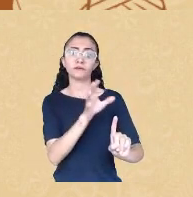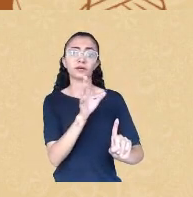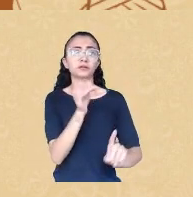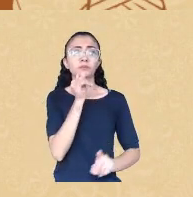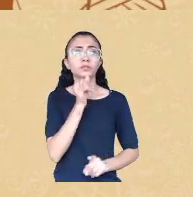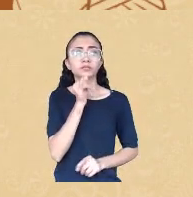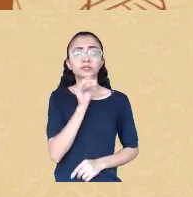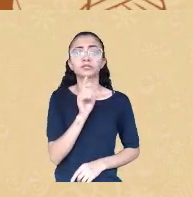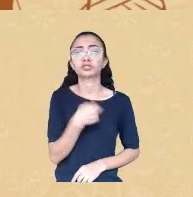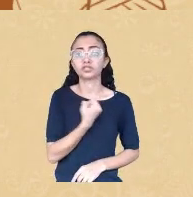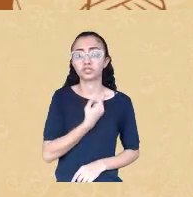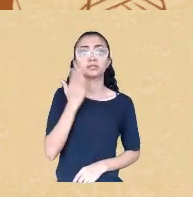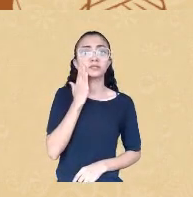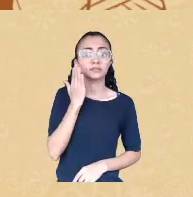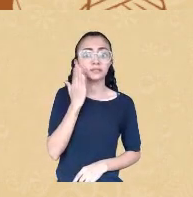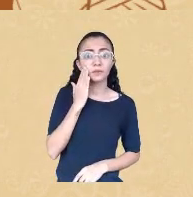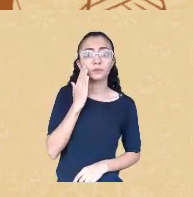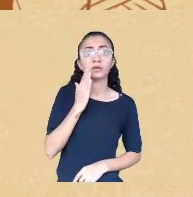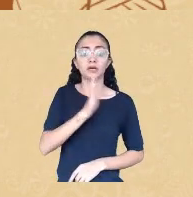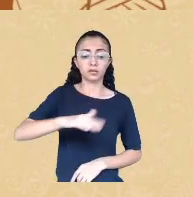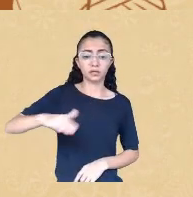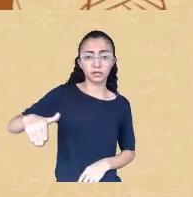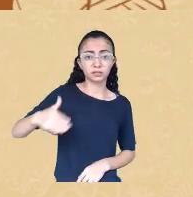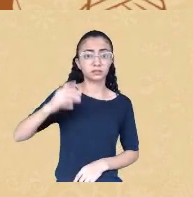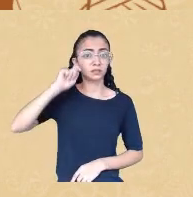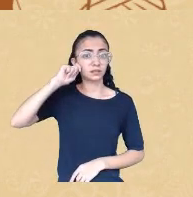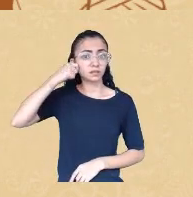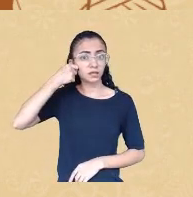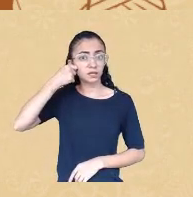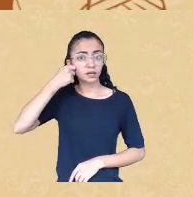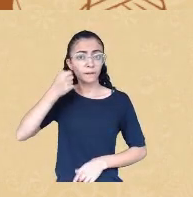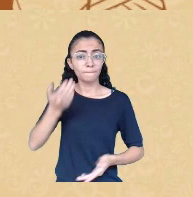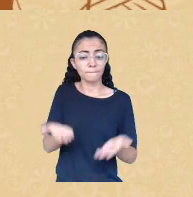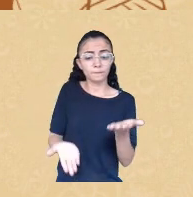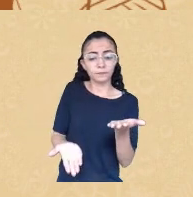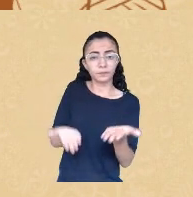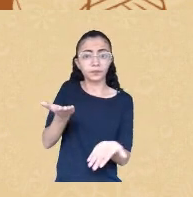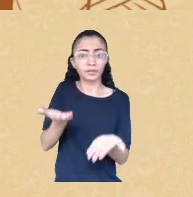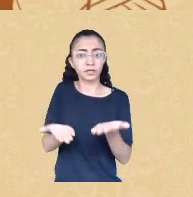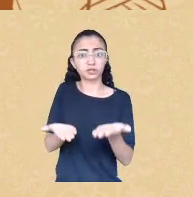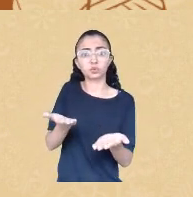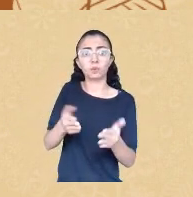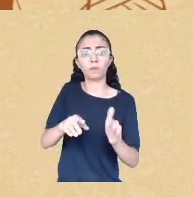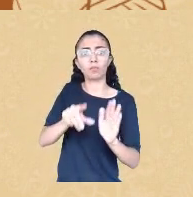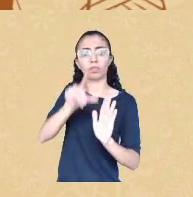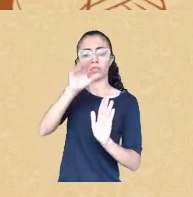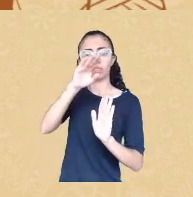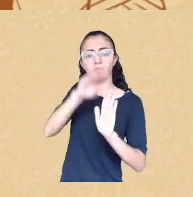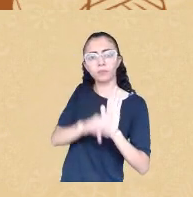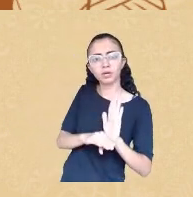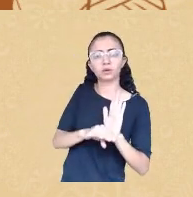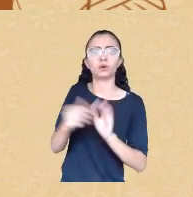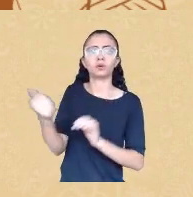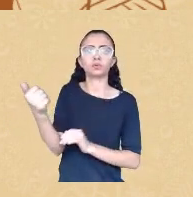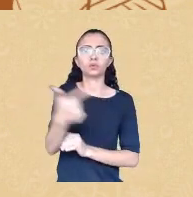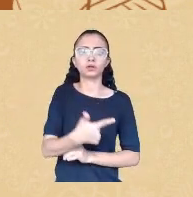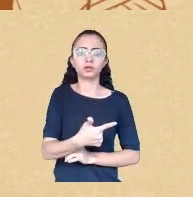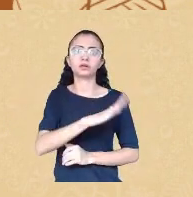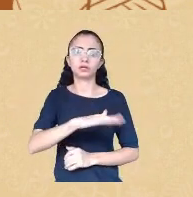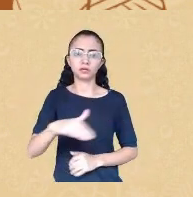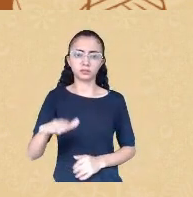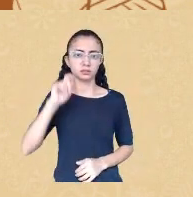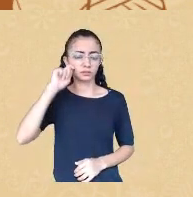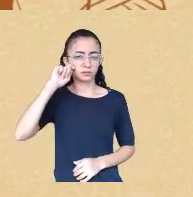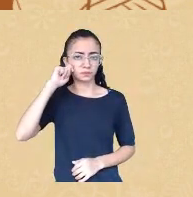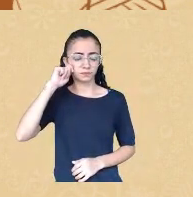negras nascem com peso inferior a crianças brancas, não por serem, por características biológicas,